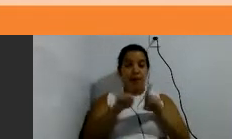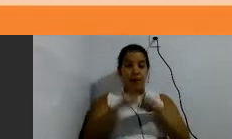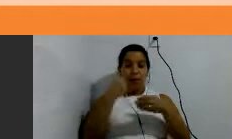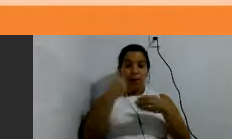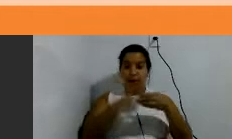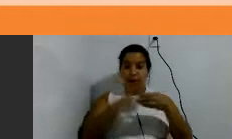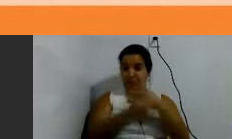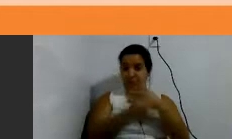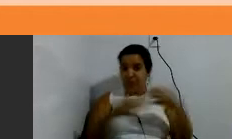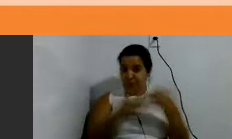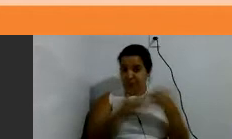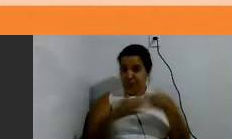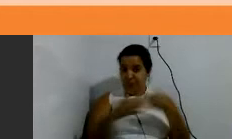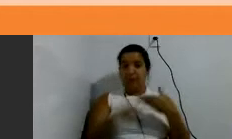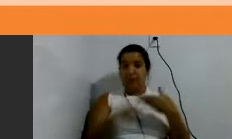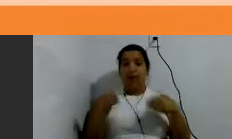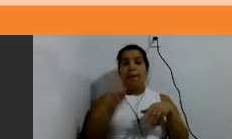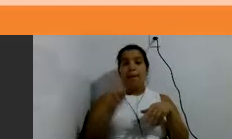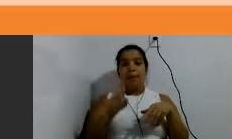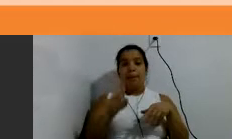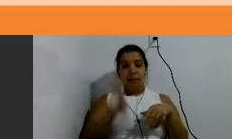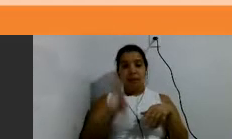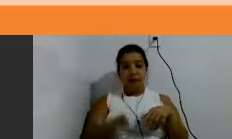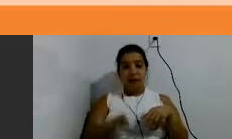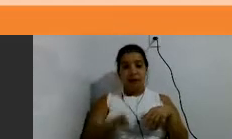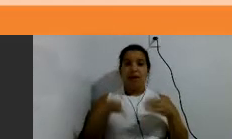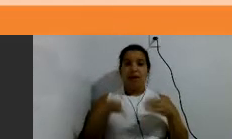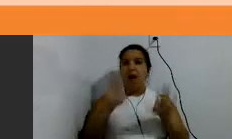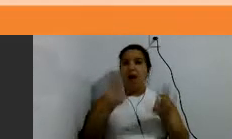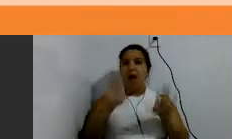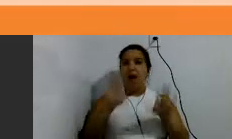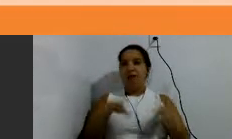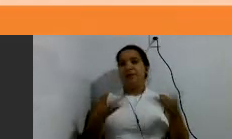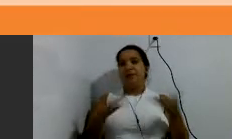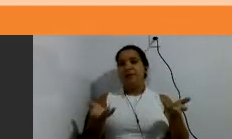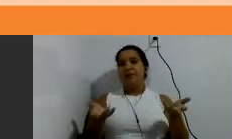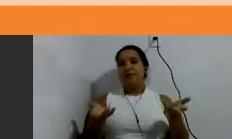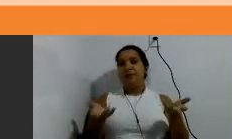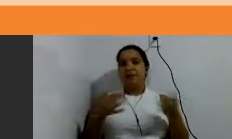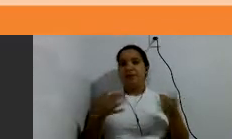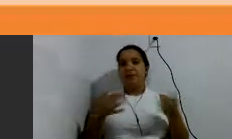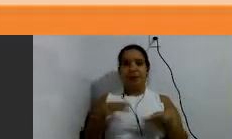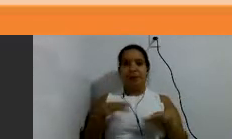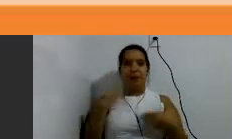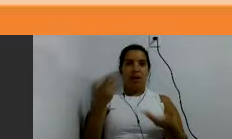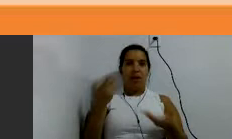tem vários PCRs e convênio não cobre exame de PCR para quase nenhuma